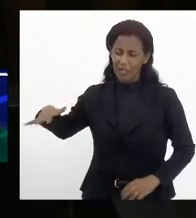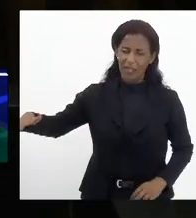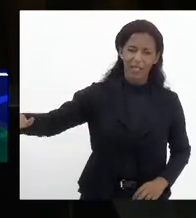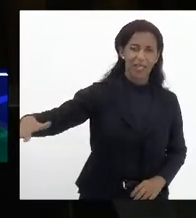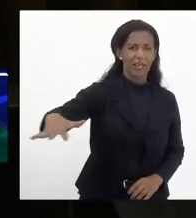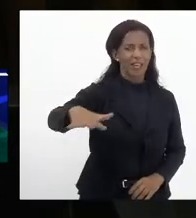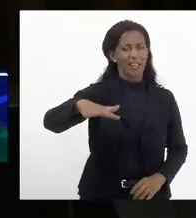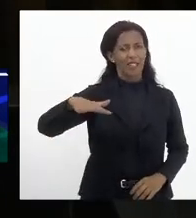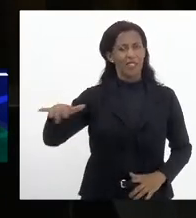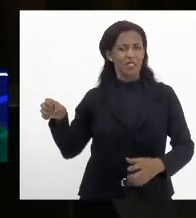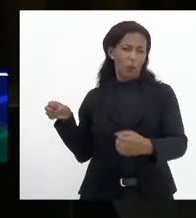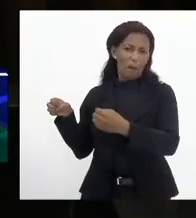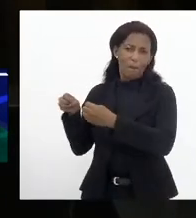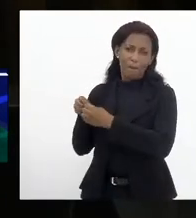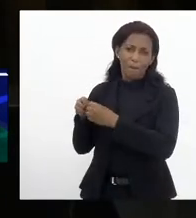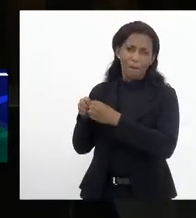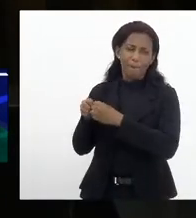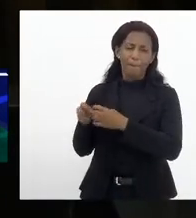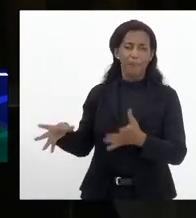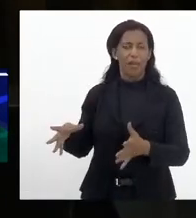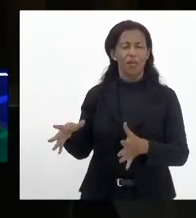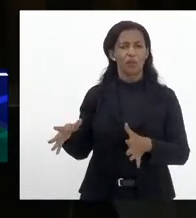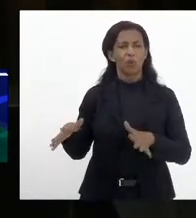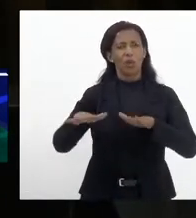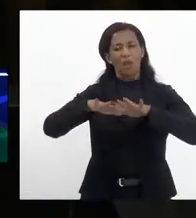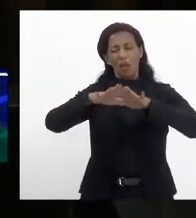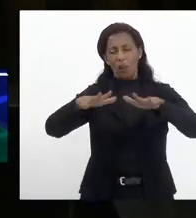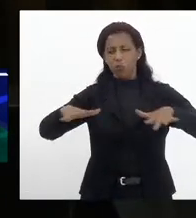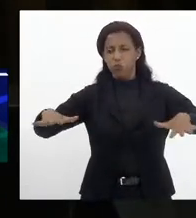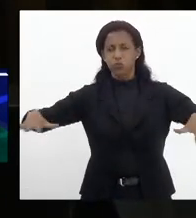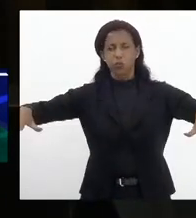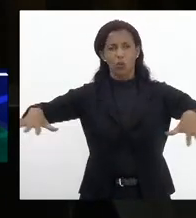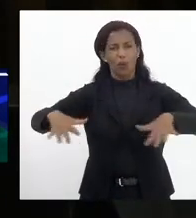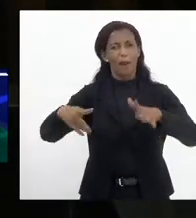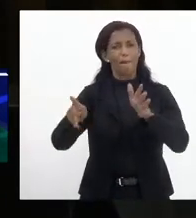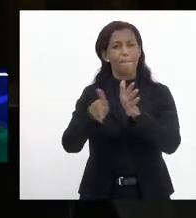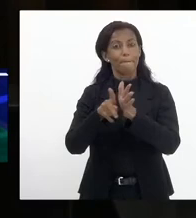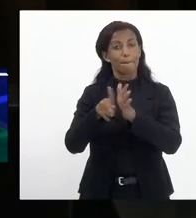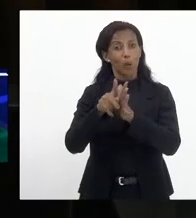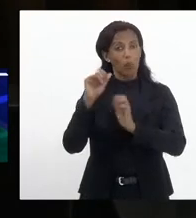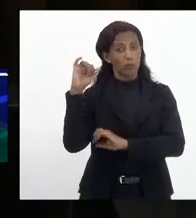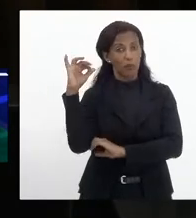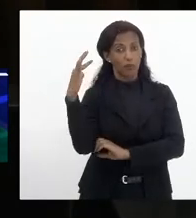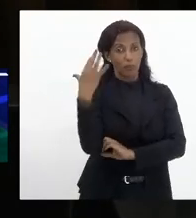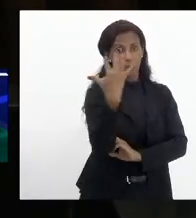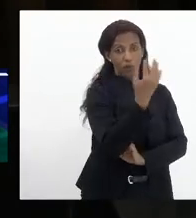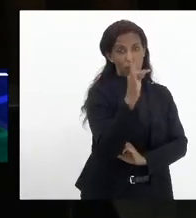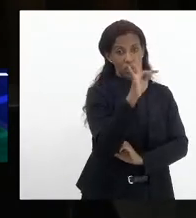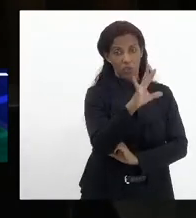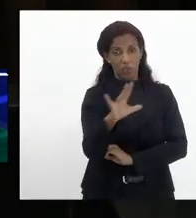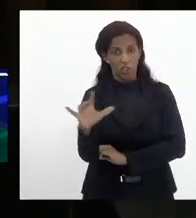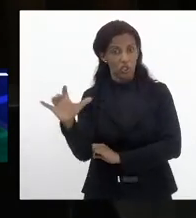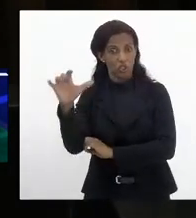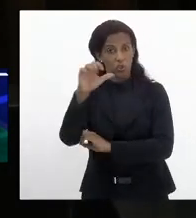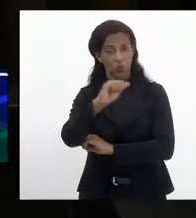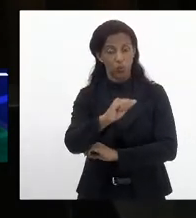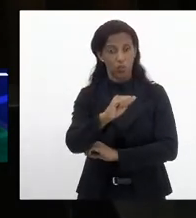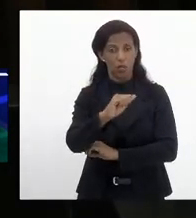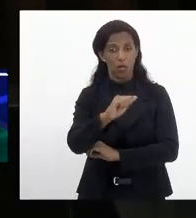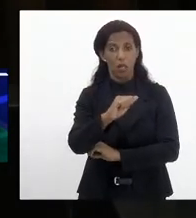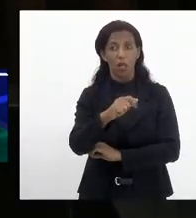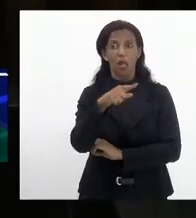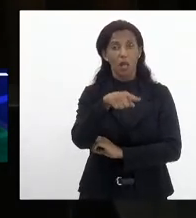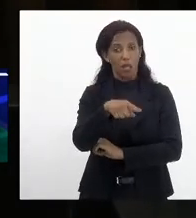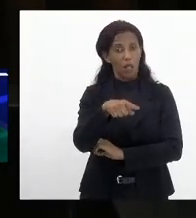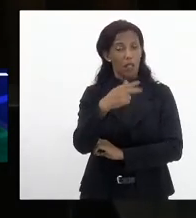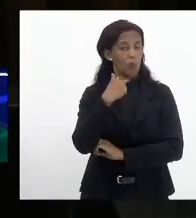pé da floresta da Tijuca, é uma área de amortecimento da floresta, uma das poucas áreas de amortecimento da